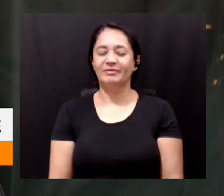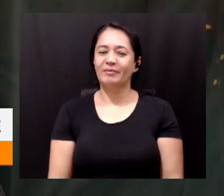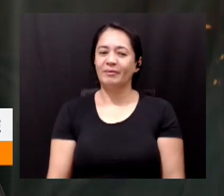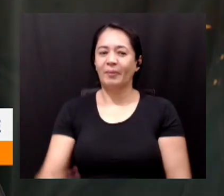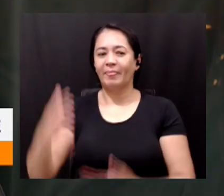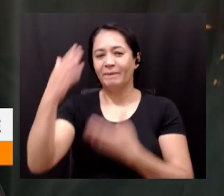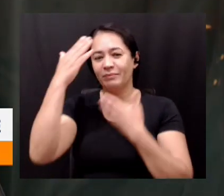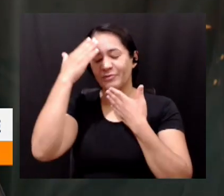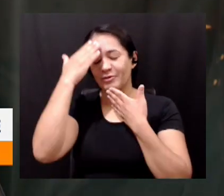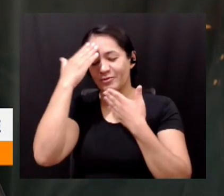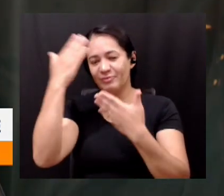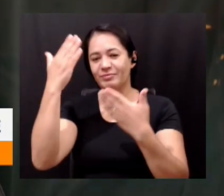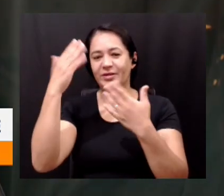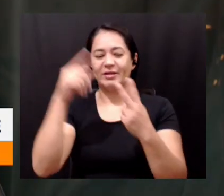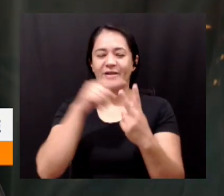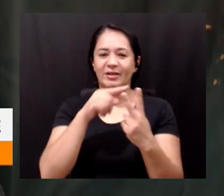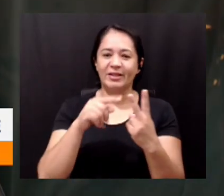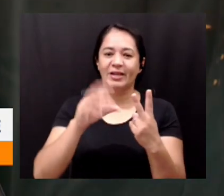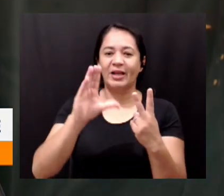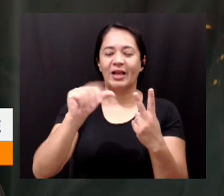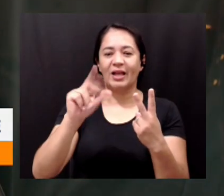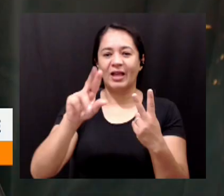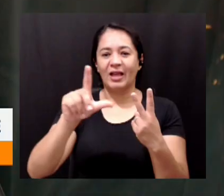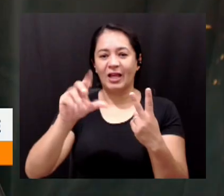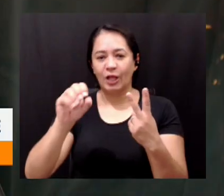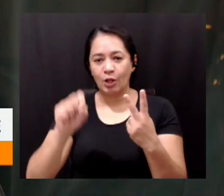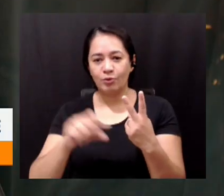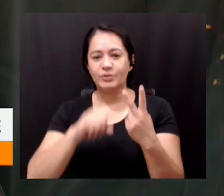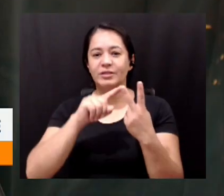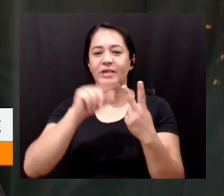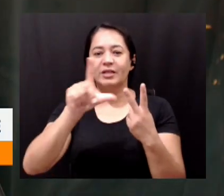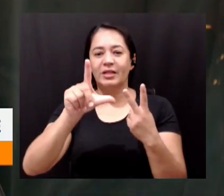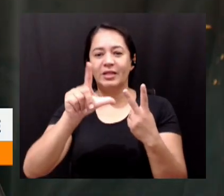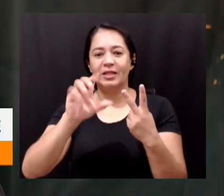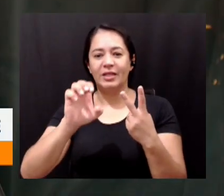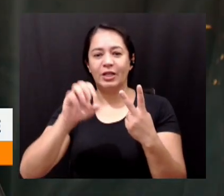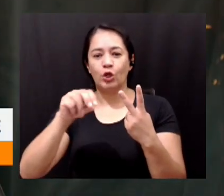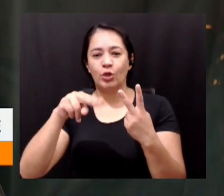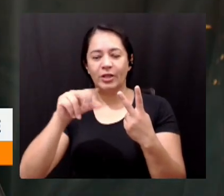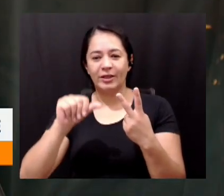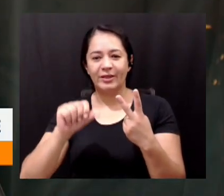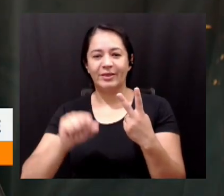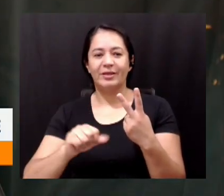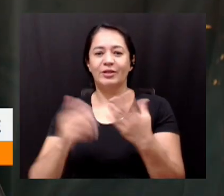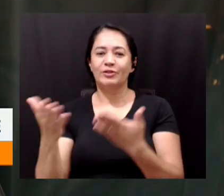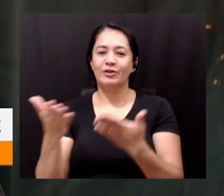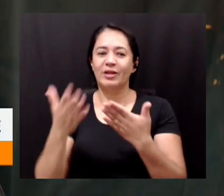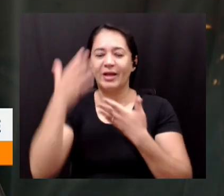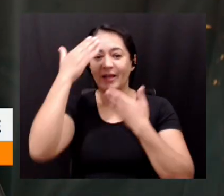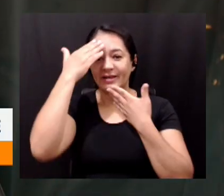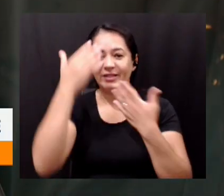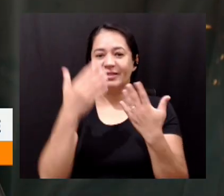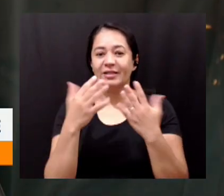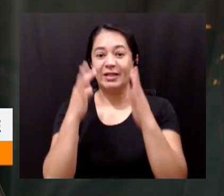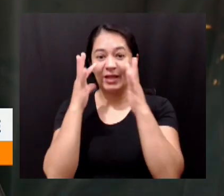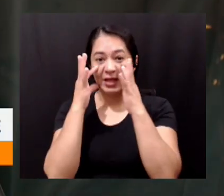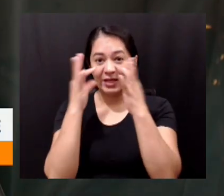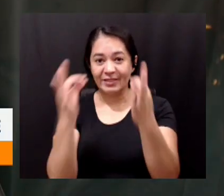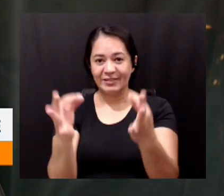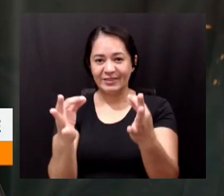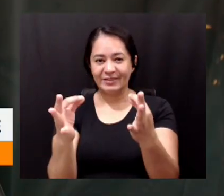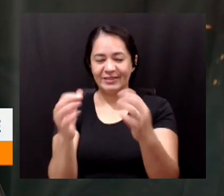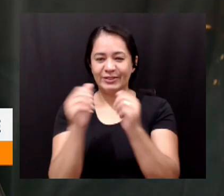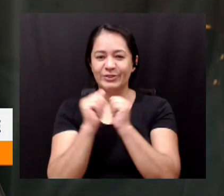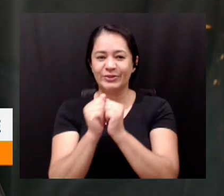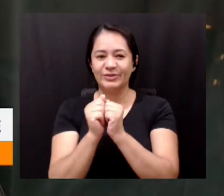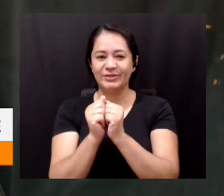Carlos, Leonan, nossos convidados aqui do nosso Estúdio Câmara, a gente agradece a sua audiência, a sua companhia. Só